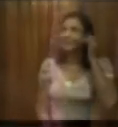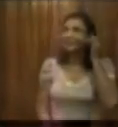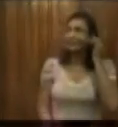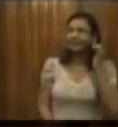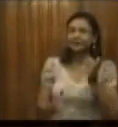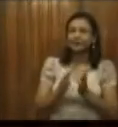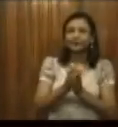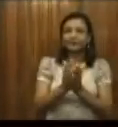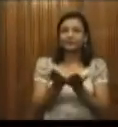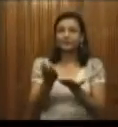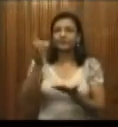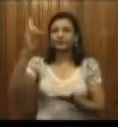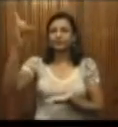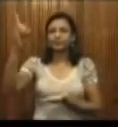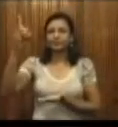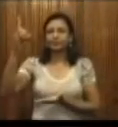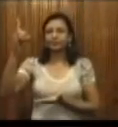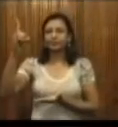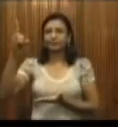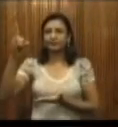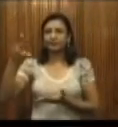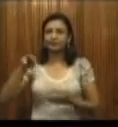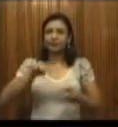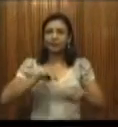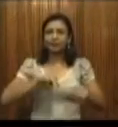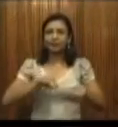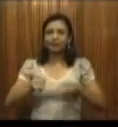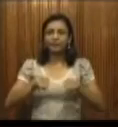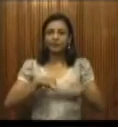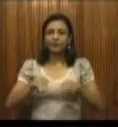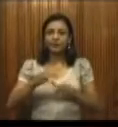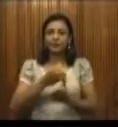Suas Bíblias no Evangelho de Marcos, capítulo 10.